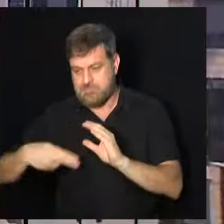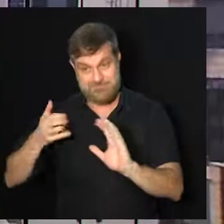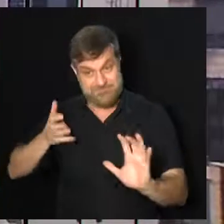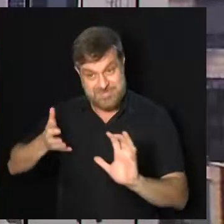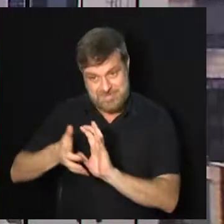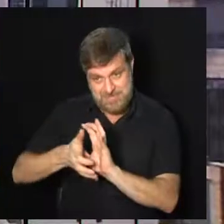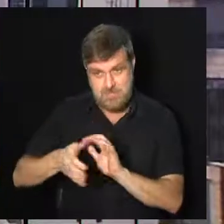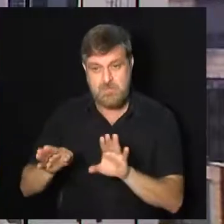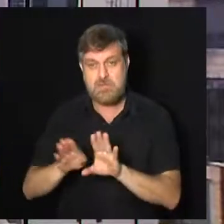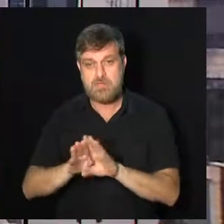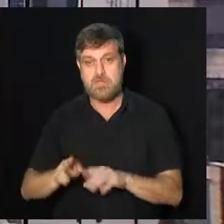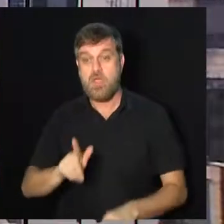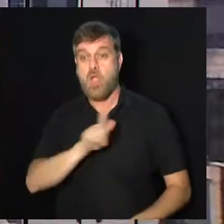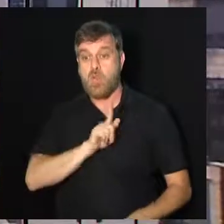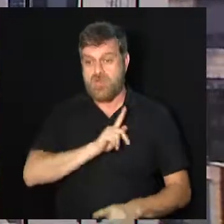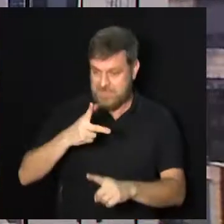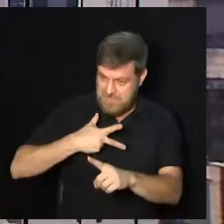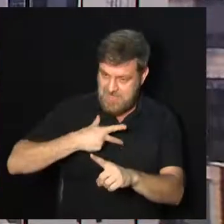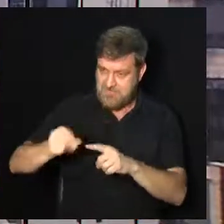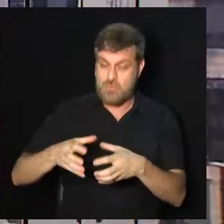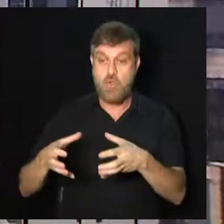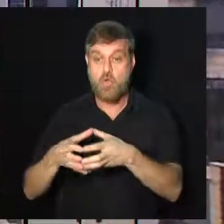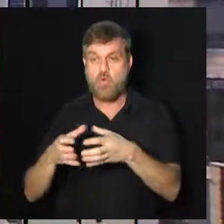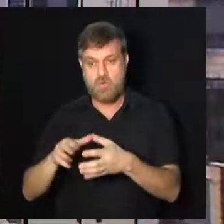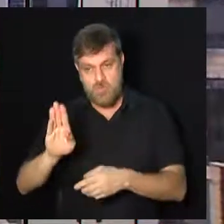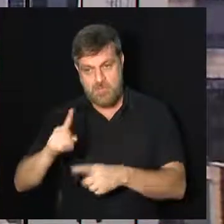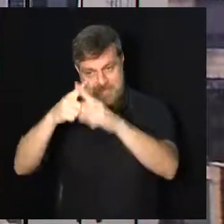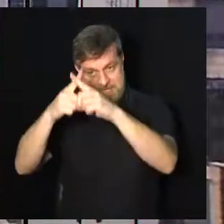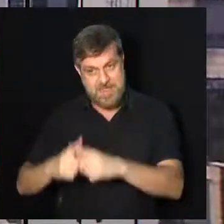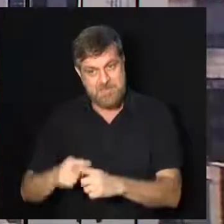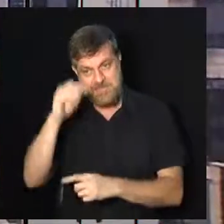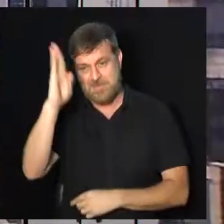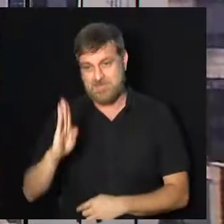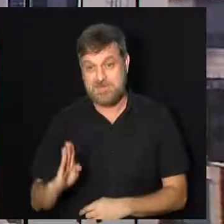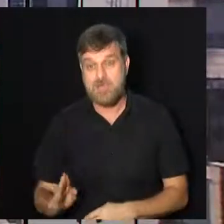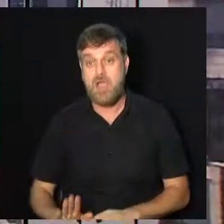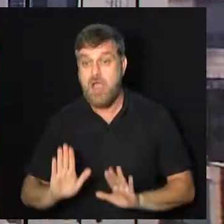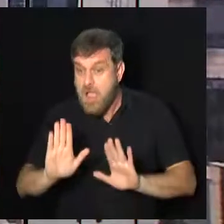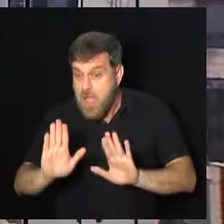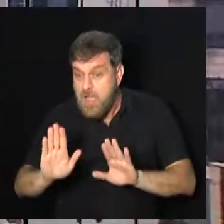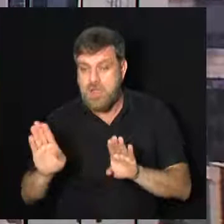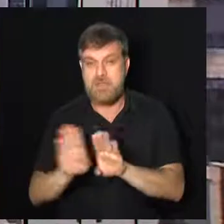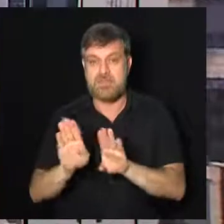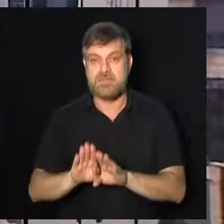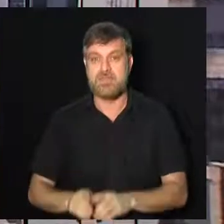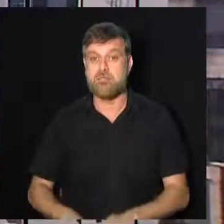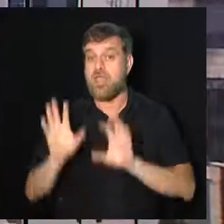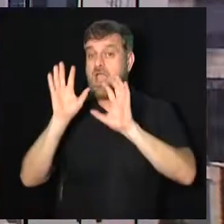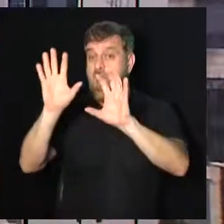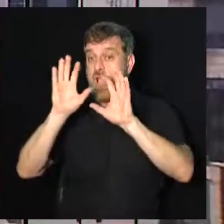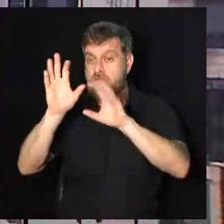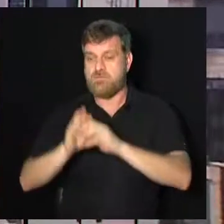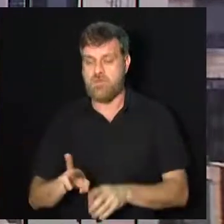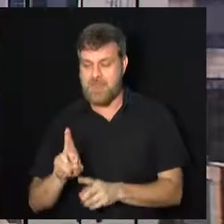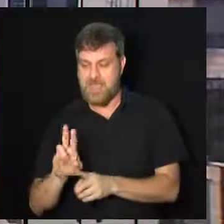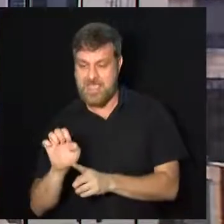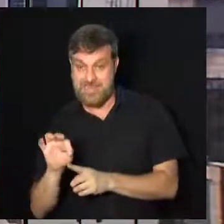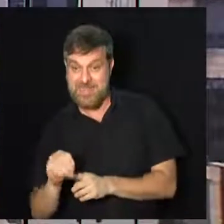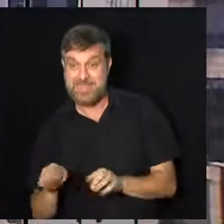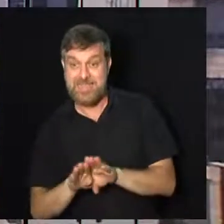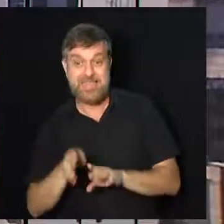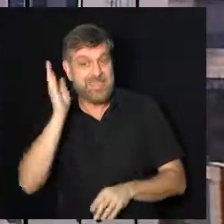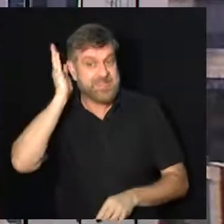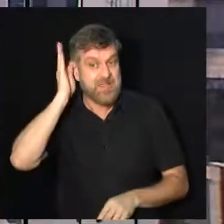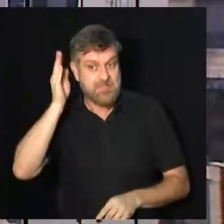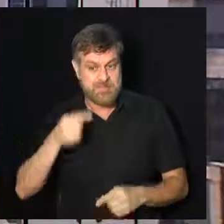e a vitória do Guarani no Campeonato Brasileiro da Série B. Vamos falar da final do vôlei entre Renata e